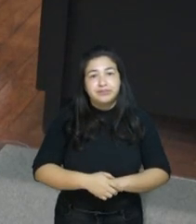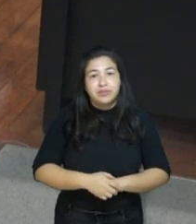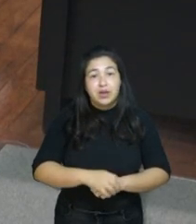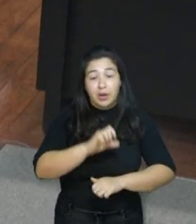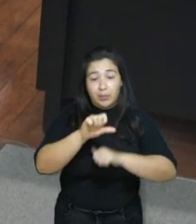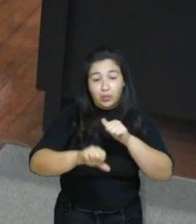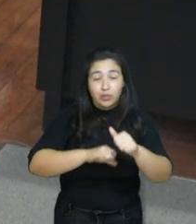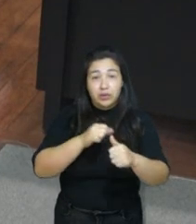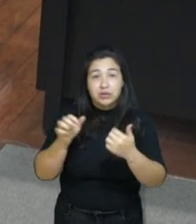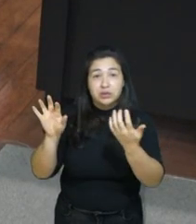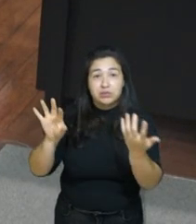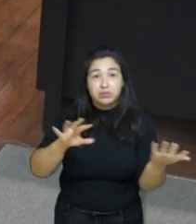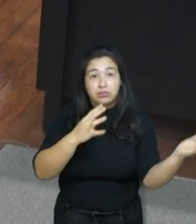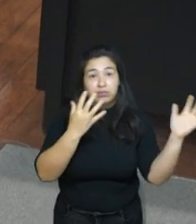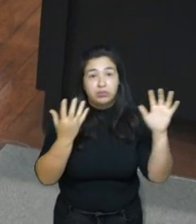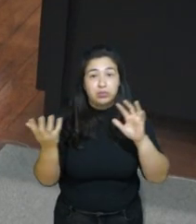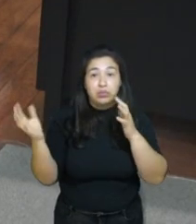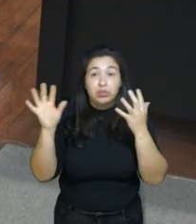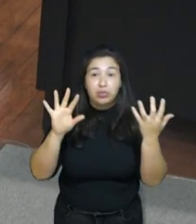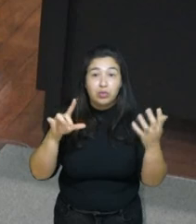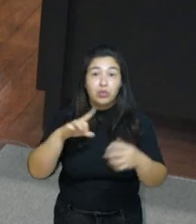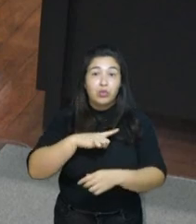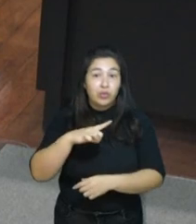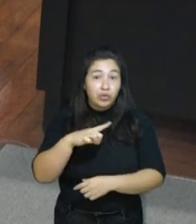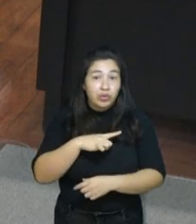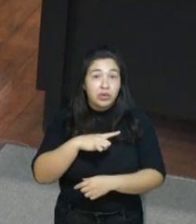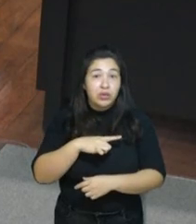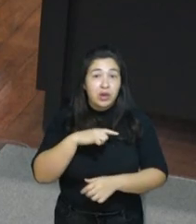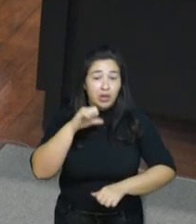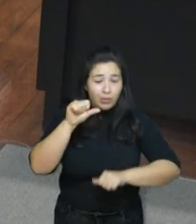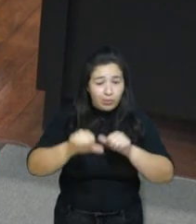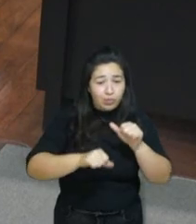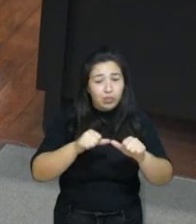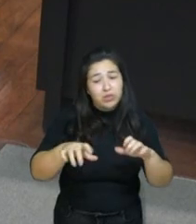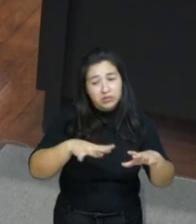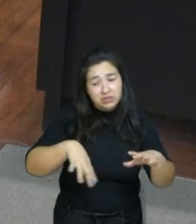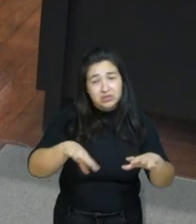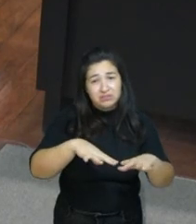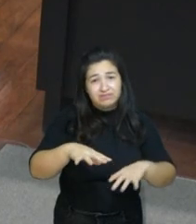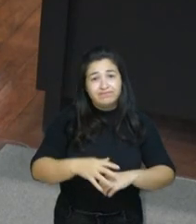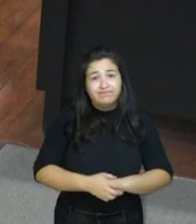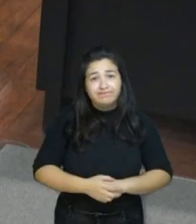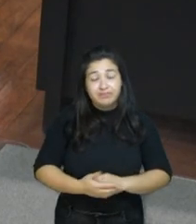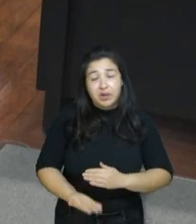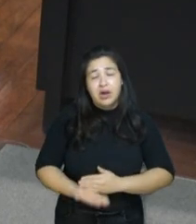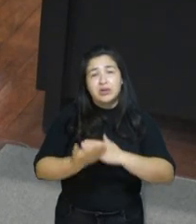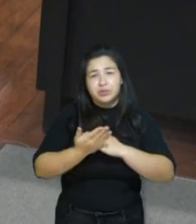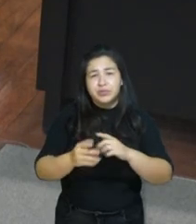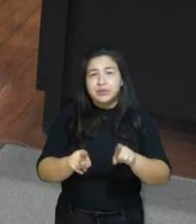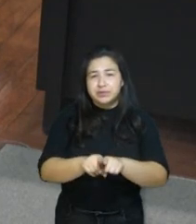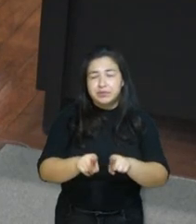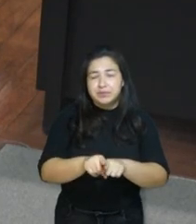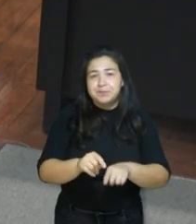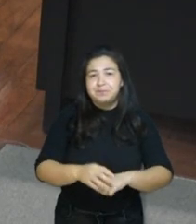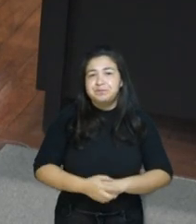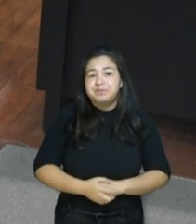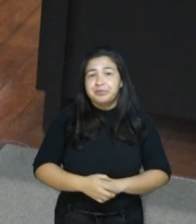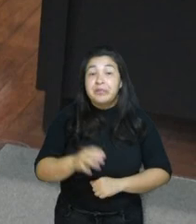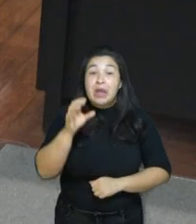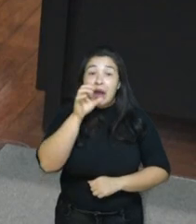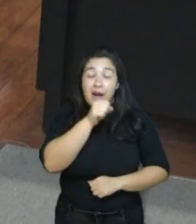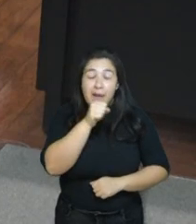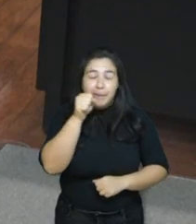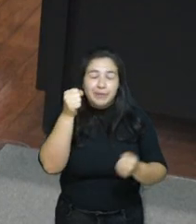mudanças climáticas, porque elas têm um efeito muito grande na gente, tá? na nossa população. Então, eu vou dar só uma